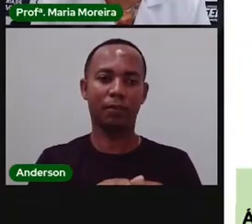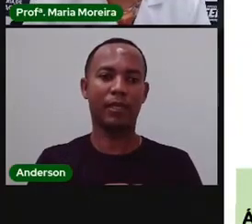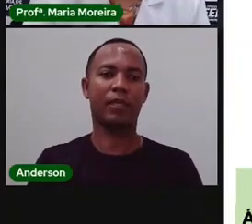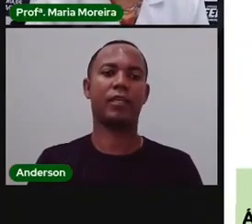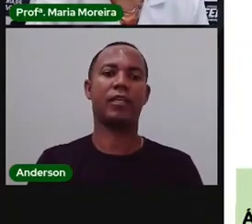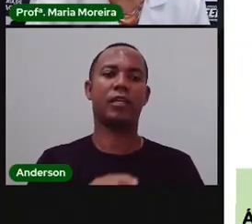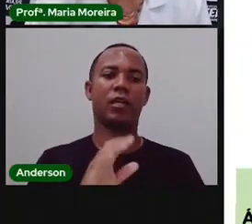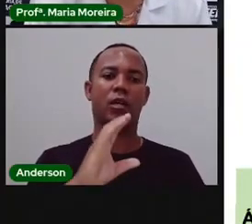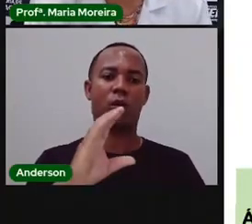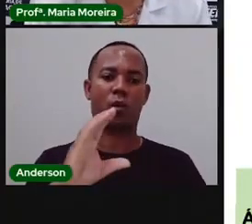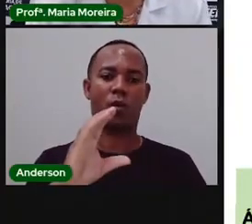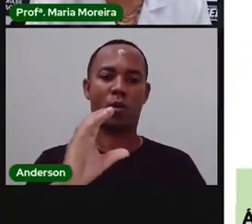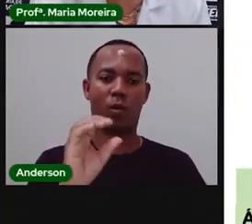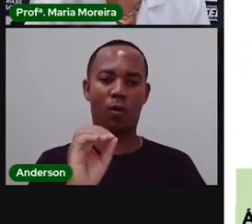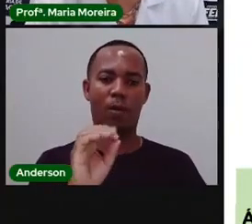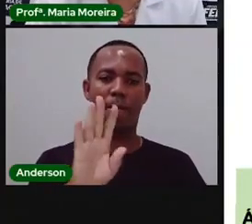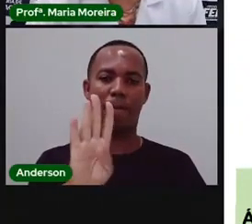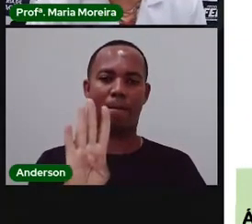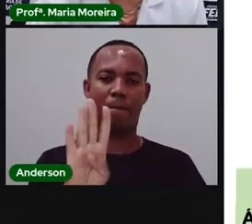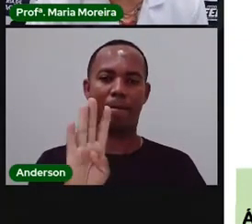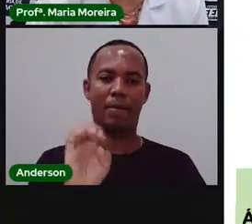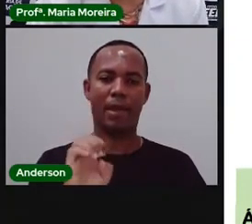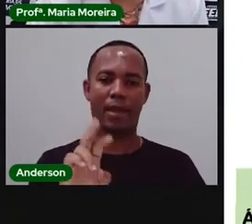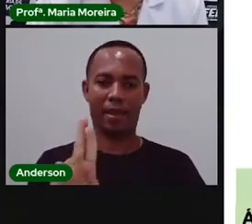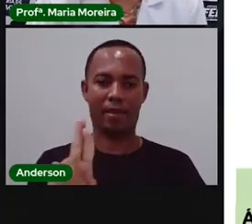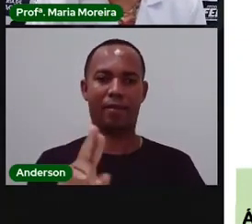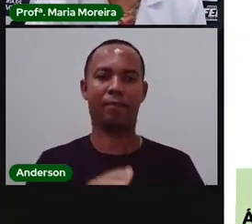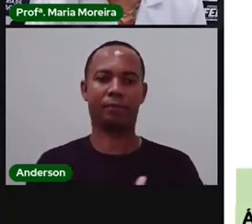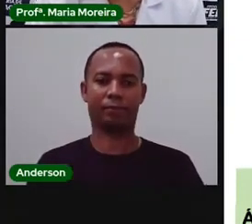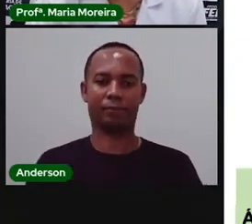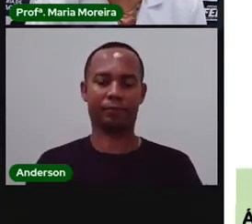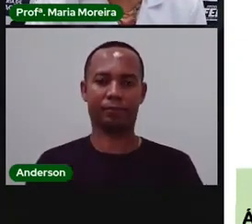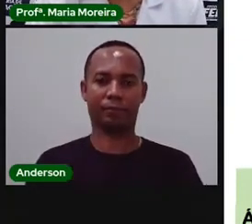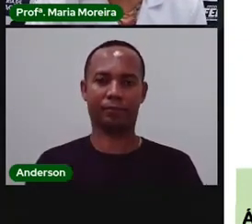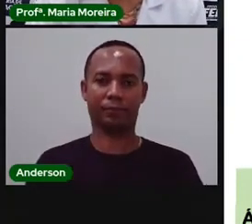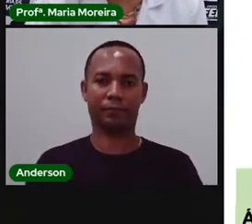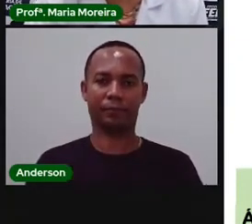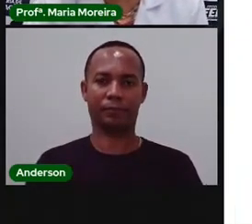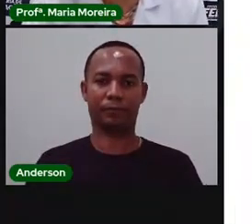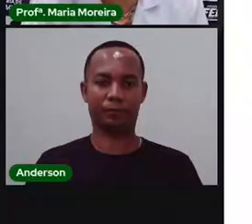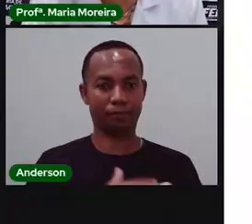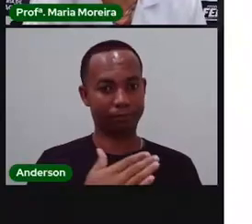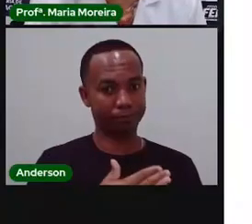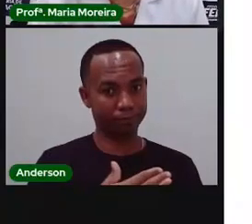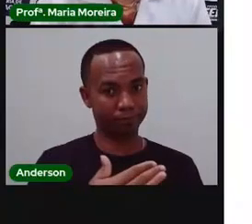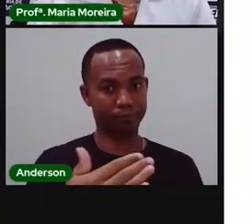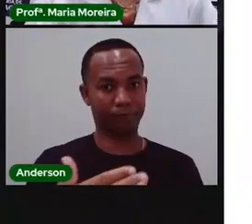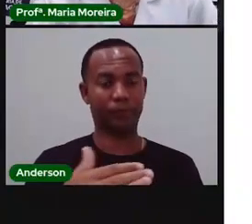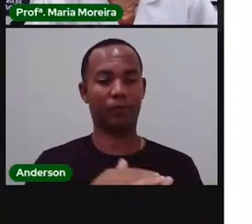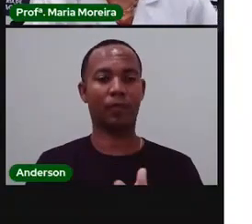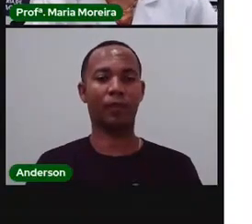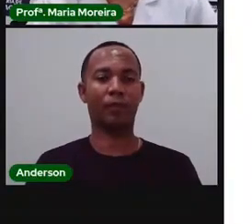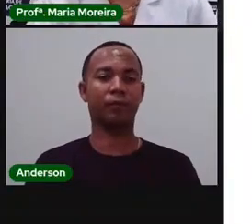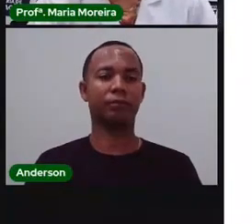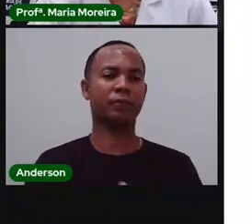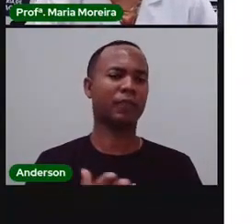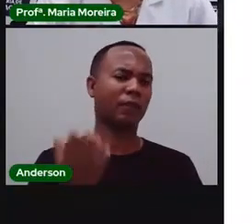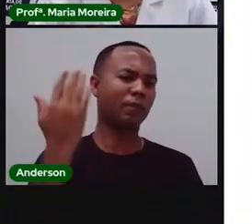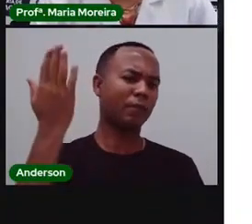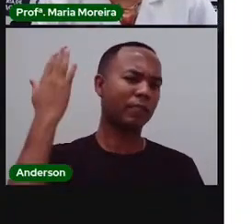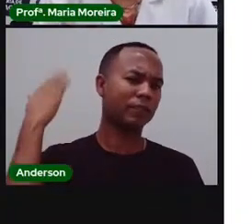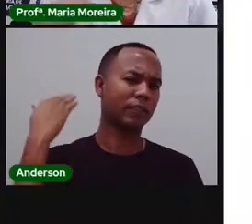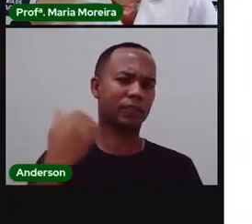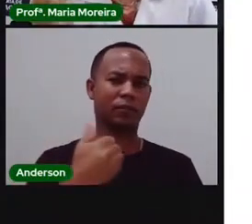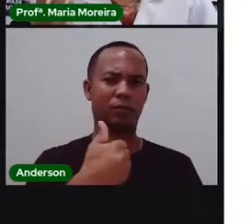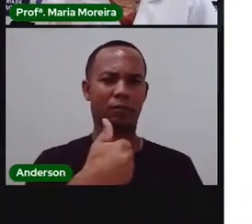Martins Filho, certo? Então vamos lá. Seguindo a nossa aula. Bom, por volta da década